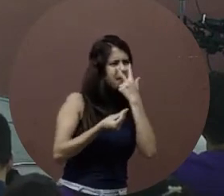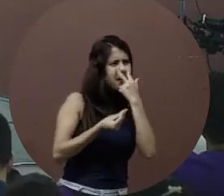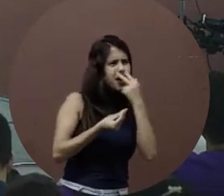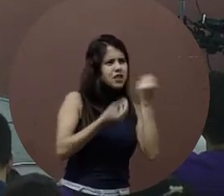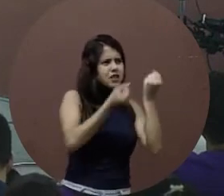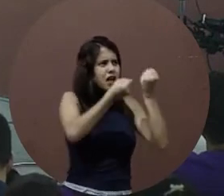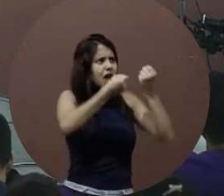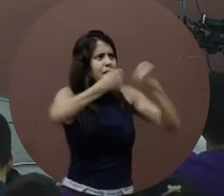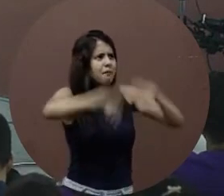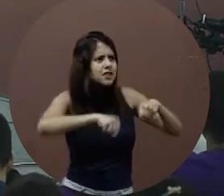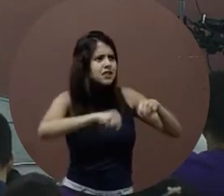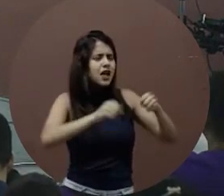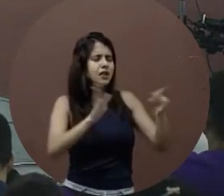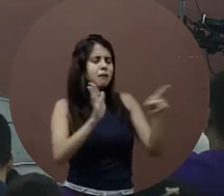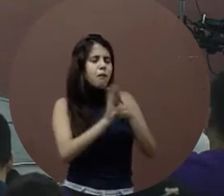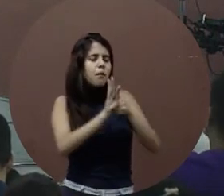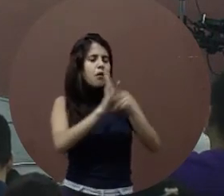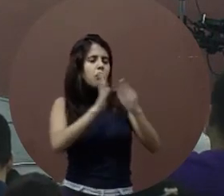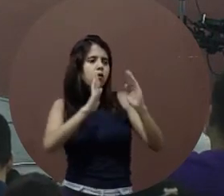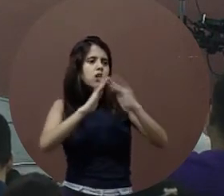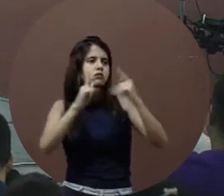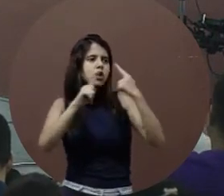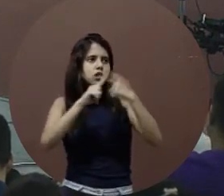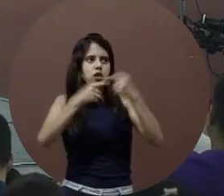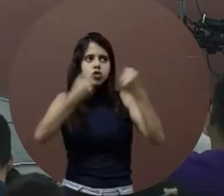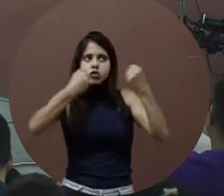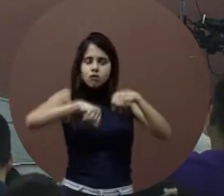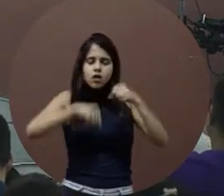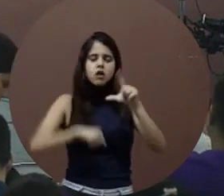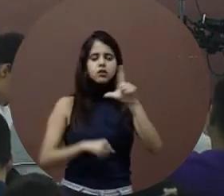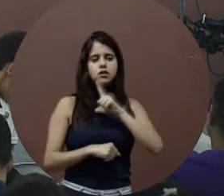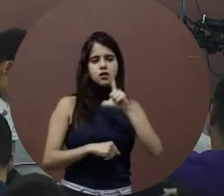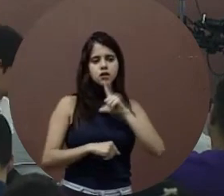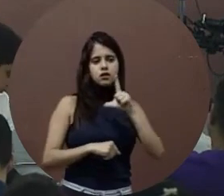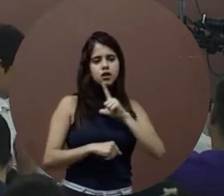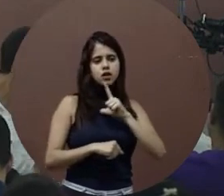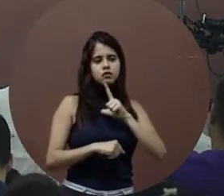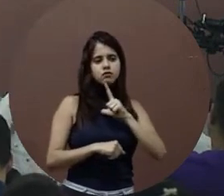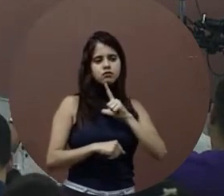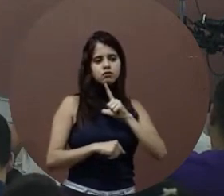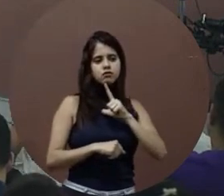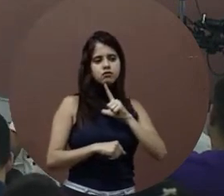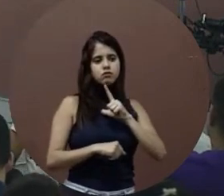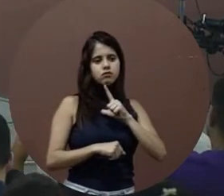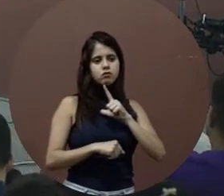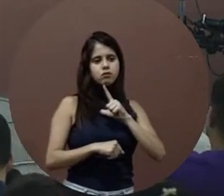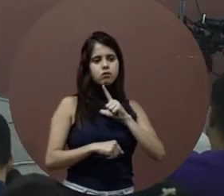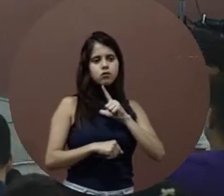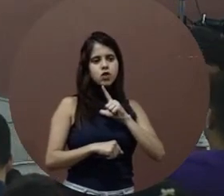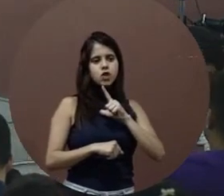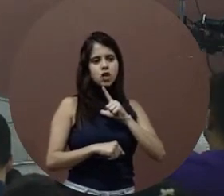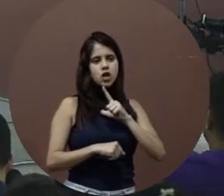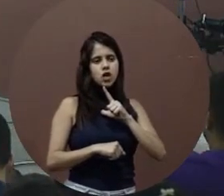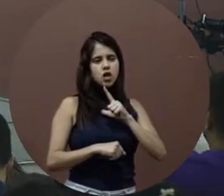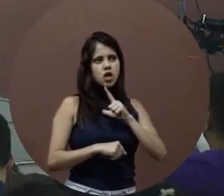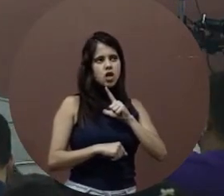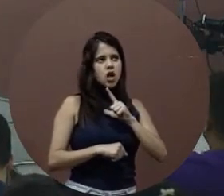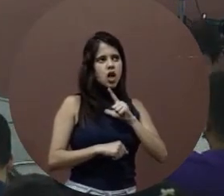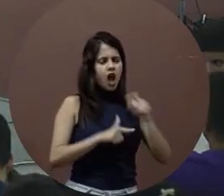capacidade que a igreja ela tem que desenvolver no meio dela. Fazer a graça